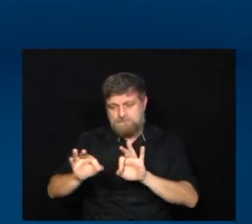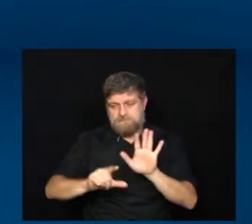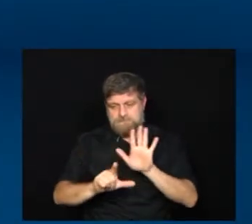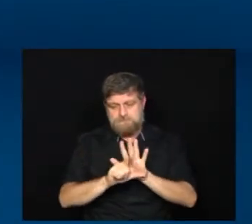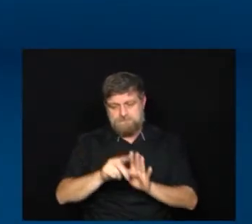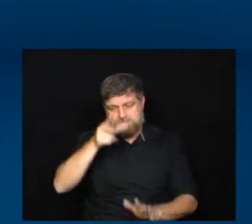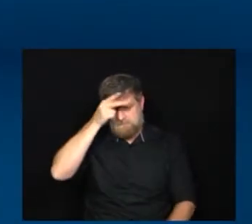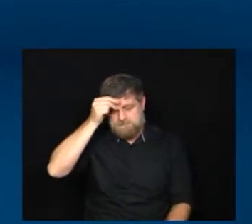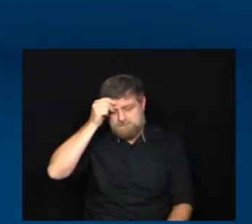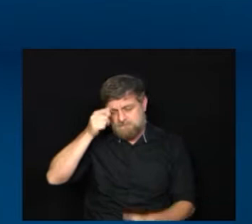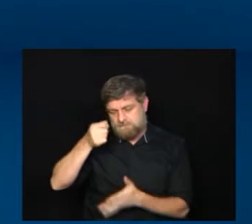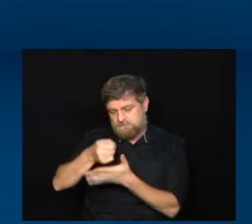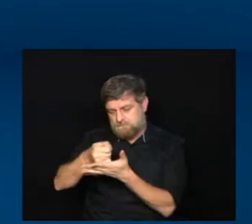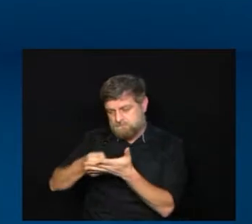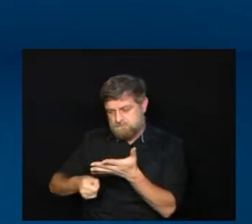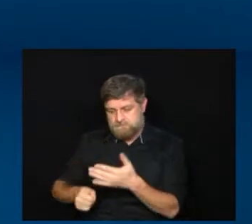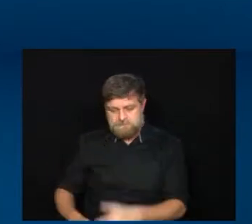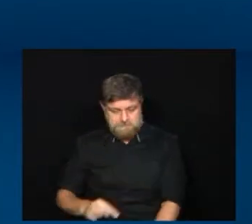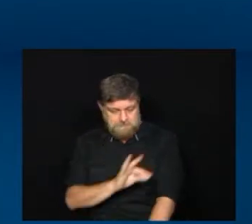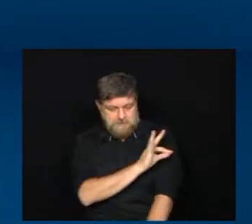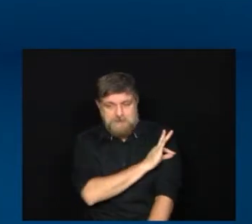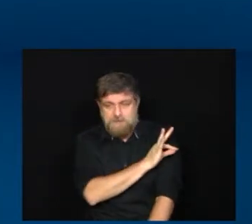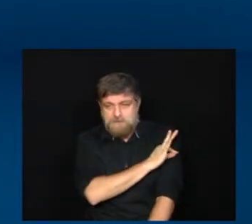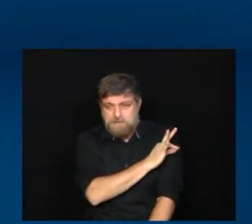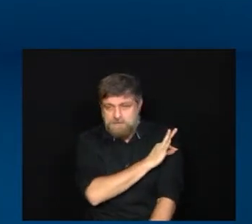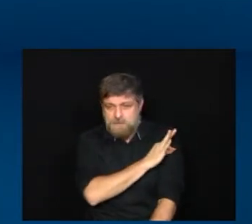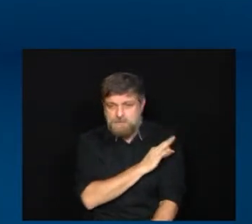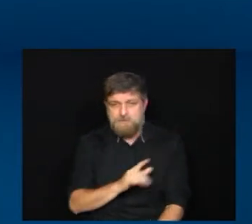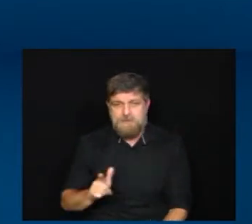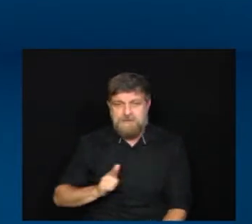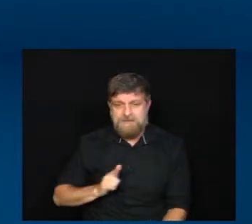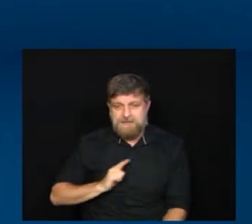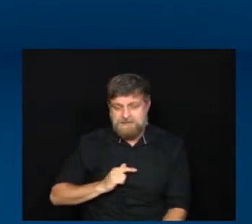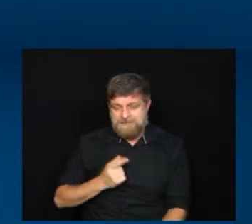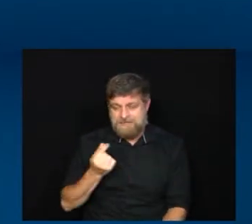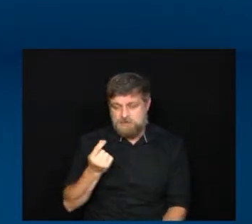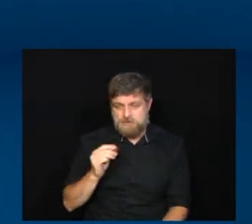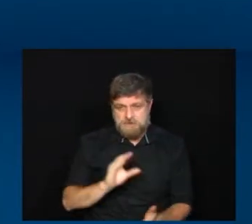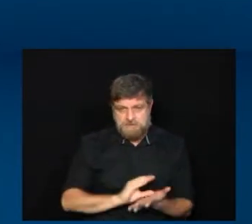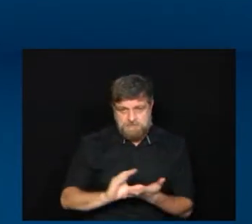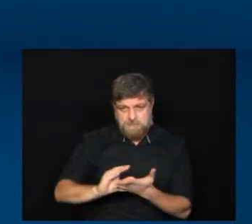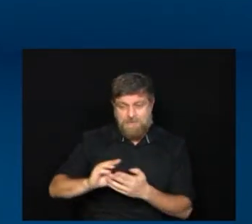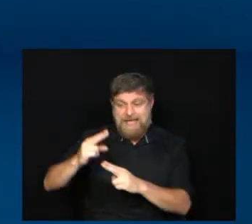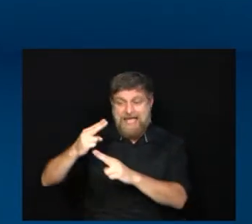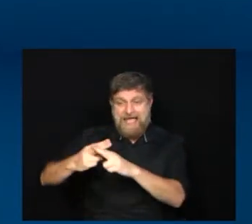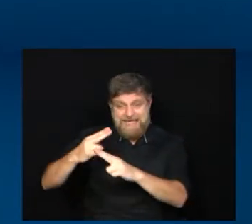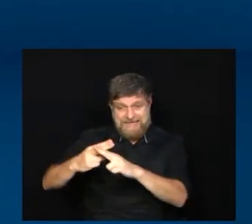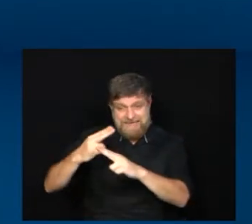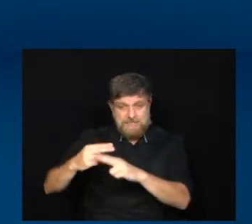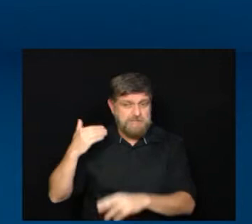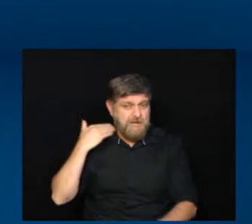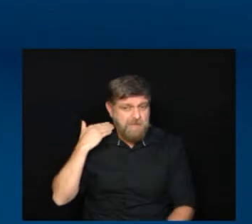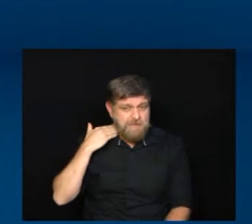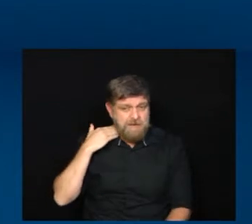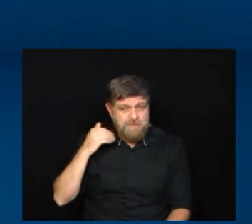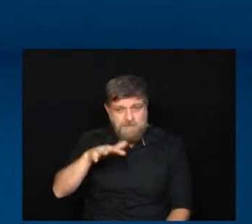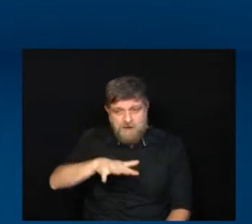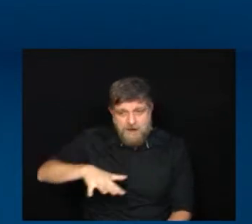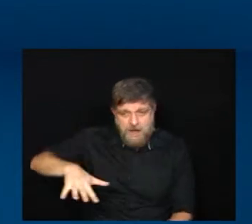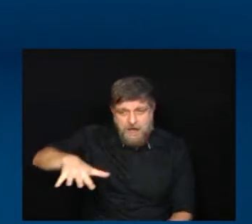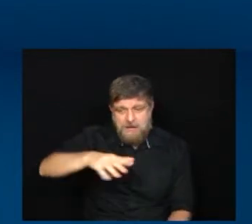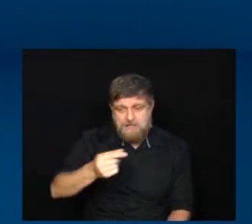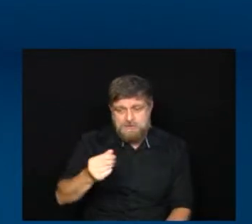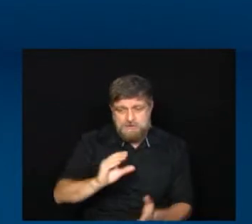do prefeito que autoriza o Poder Executivo a contratar a operação de crédito com a Caixa Econômica Federal no âmbito da linha